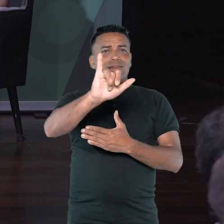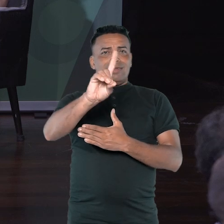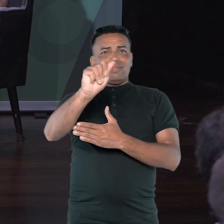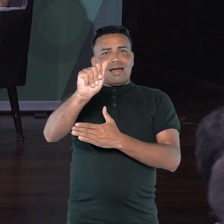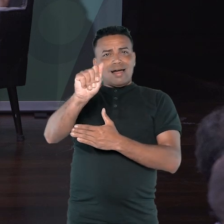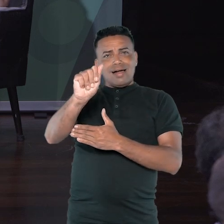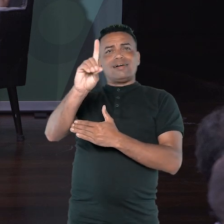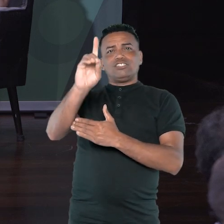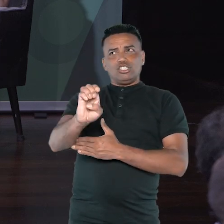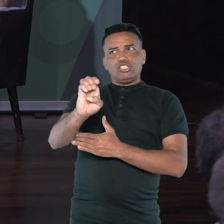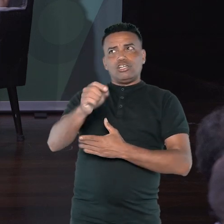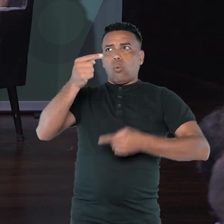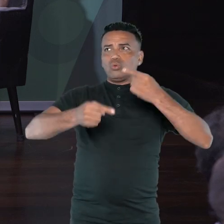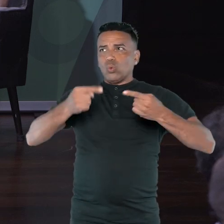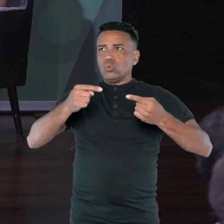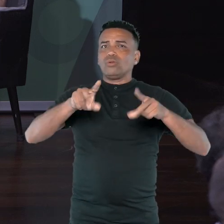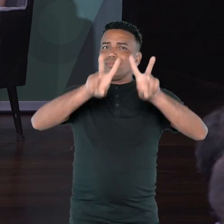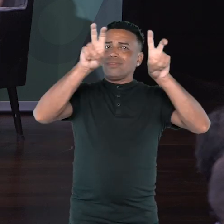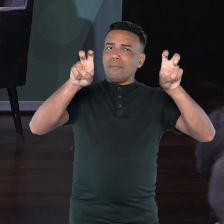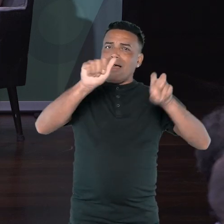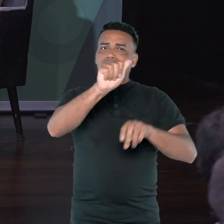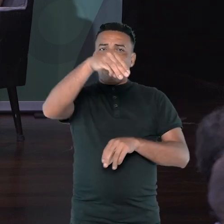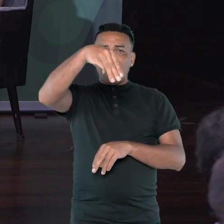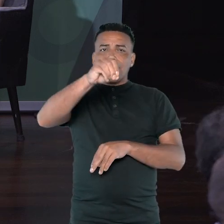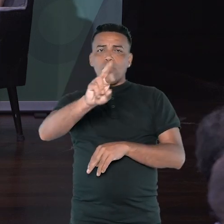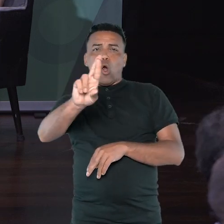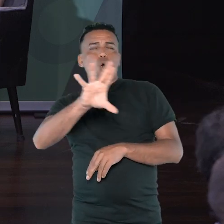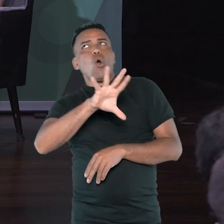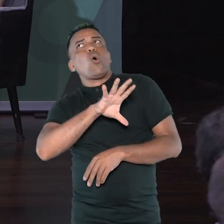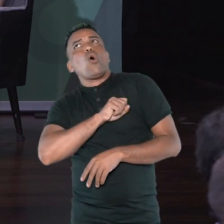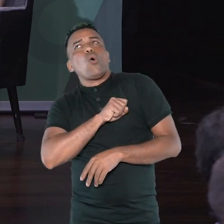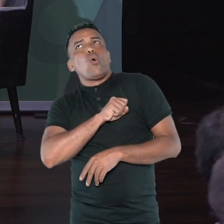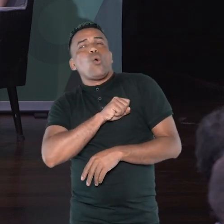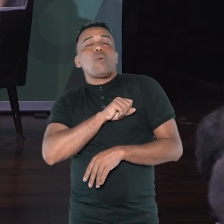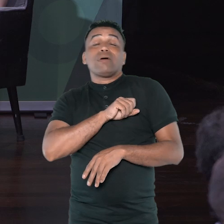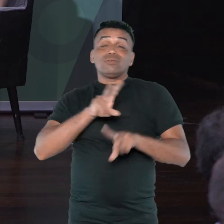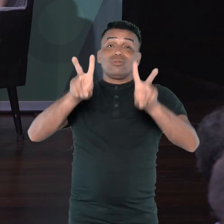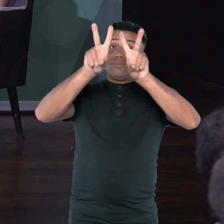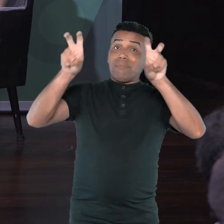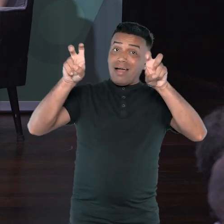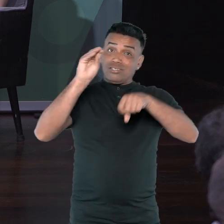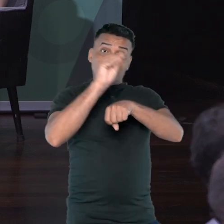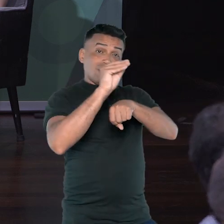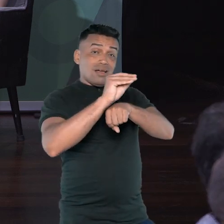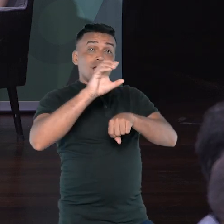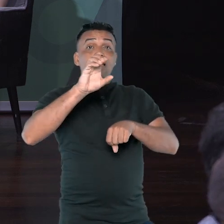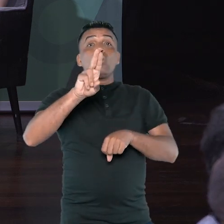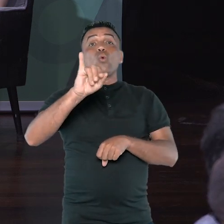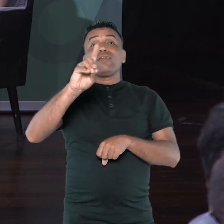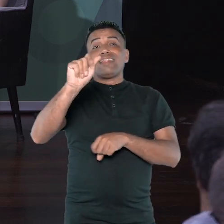do amor. Mas, ao mesmo tempo, a temática do cuidado, muito especificamente, ficou restrita a uma